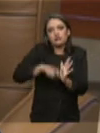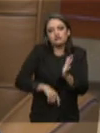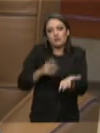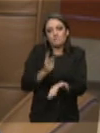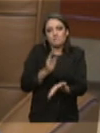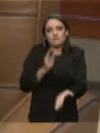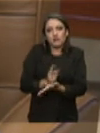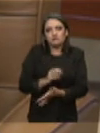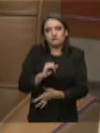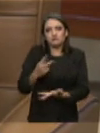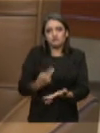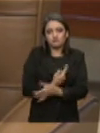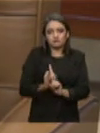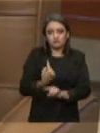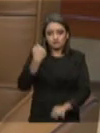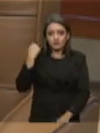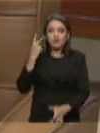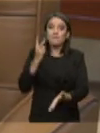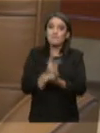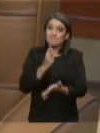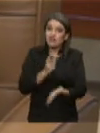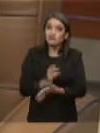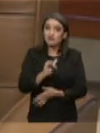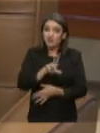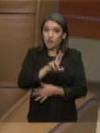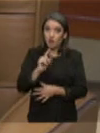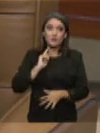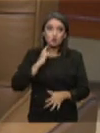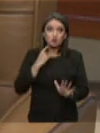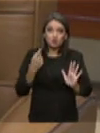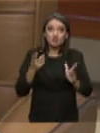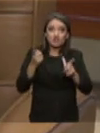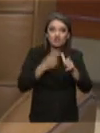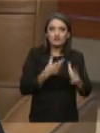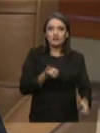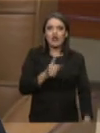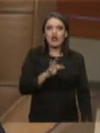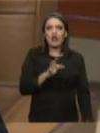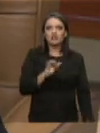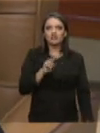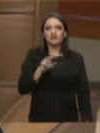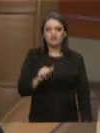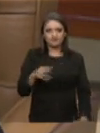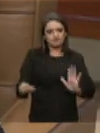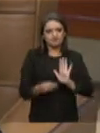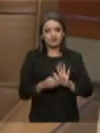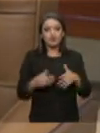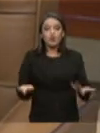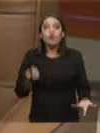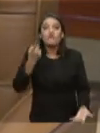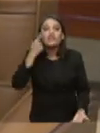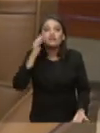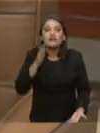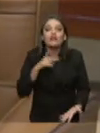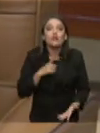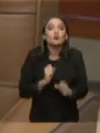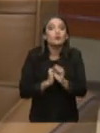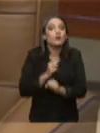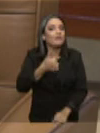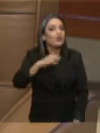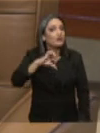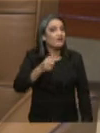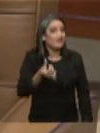anteriormente, ainda que inscritos em dívida ativa. Veja a clareza de um dispositivo. E veja a noção que já dominava em